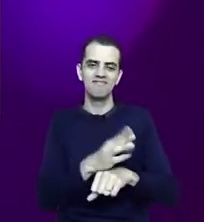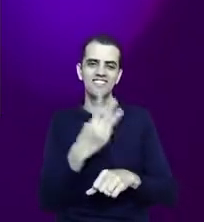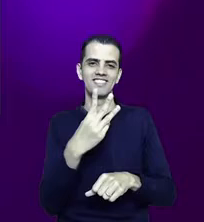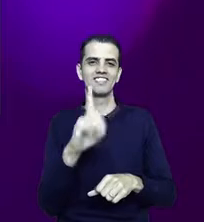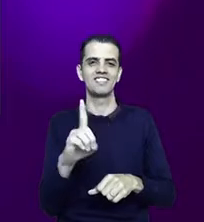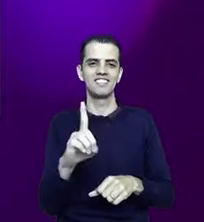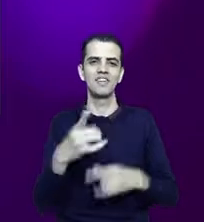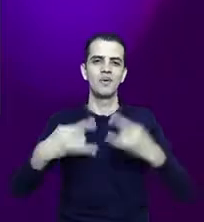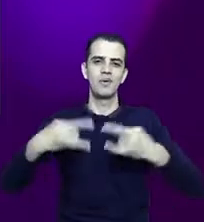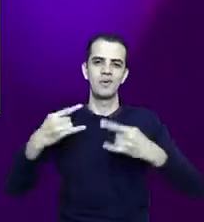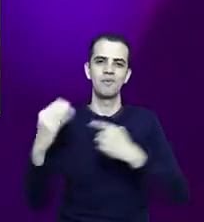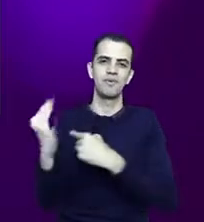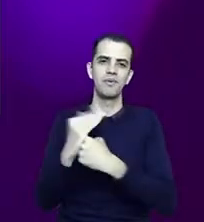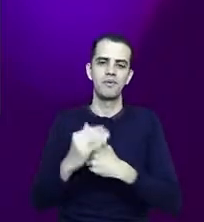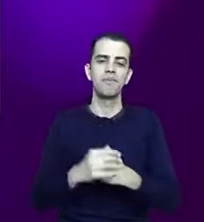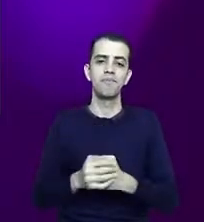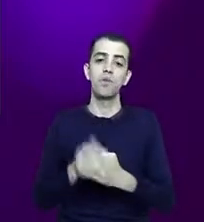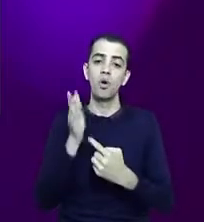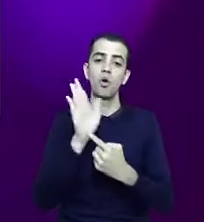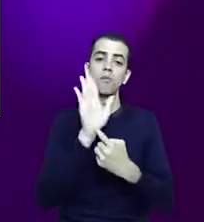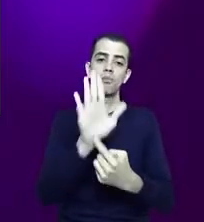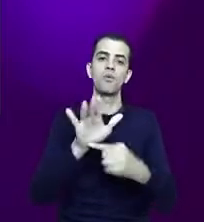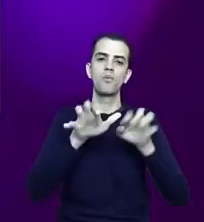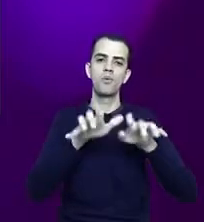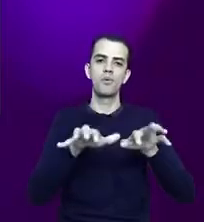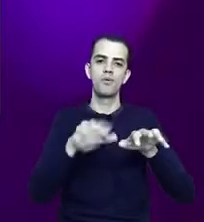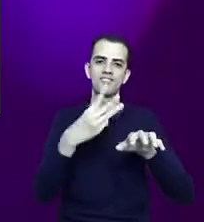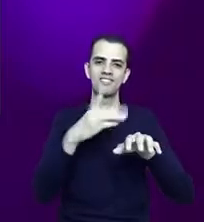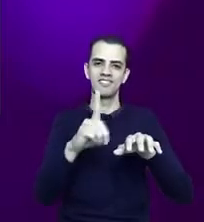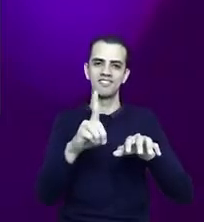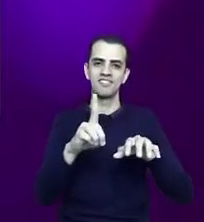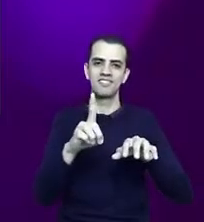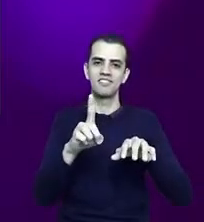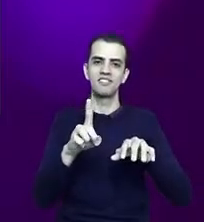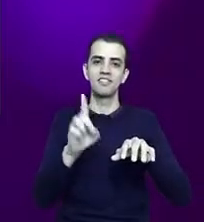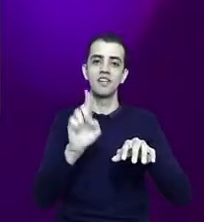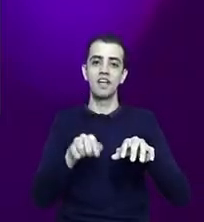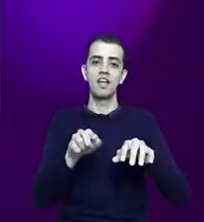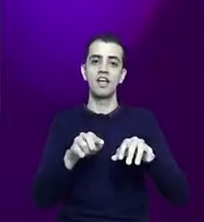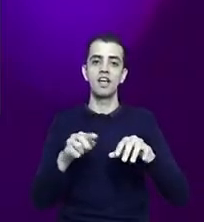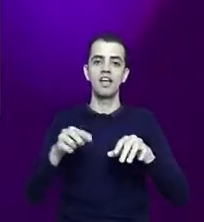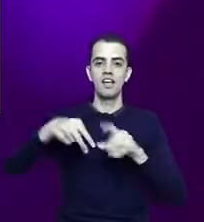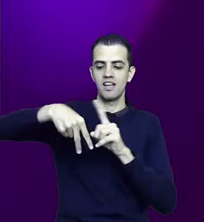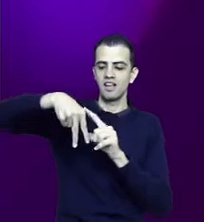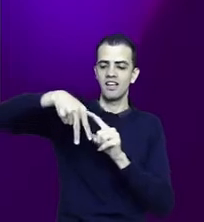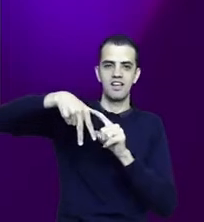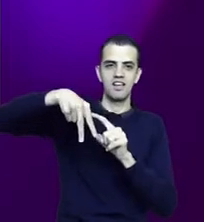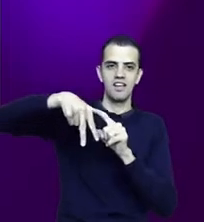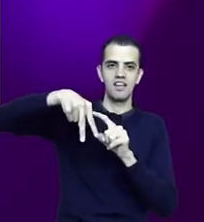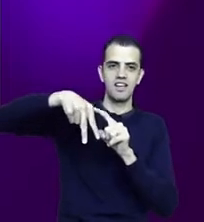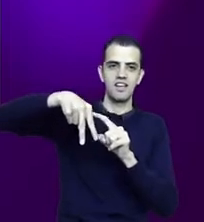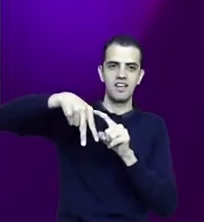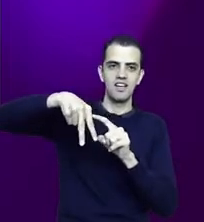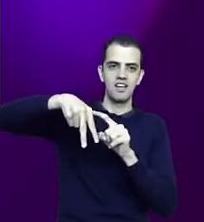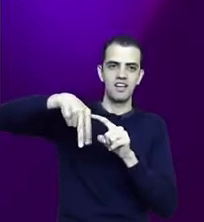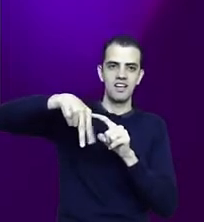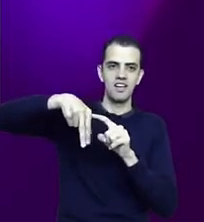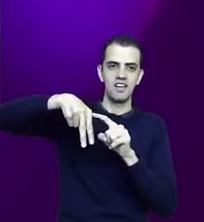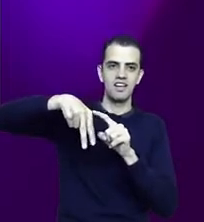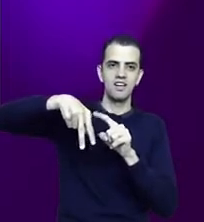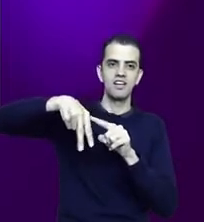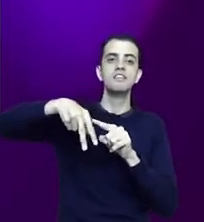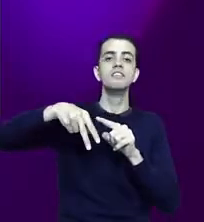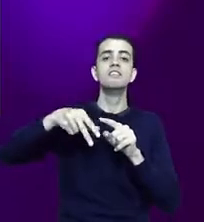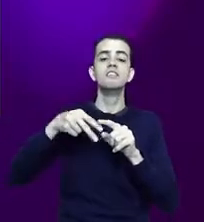que ilustram essa simulação, um caso de revisão de uma prótese de quadril, antes e depois